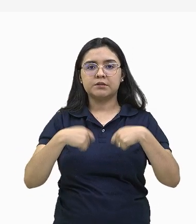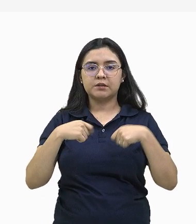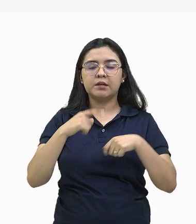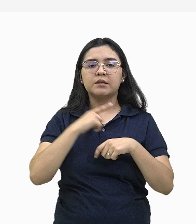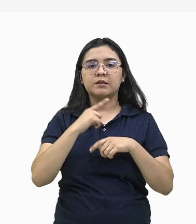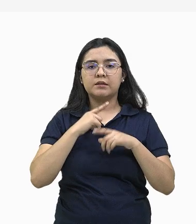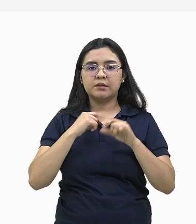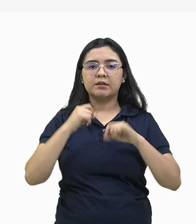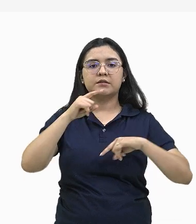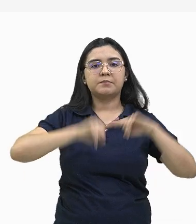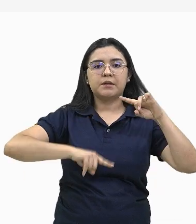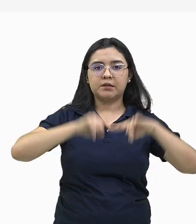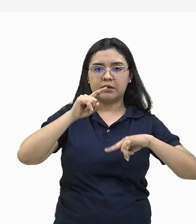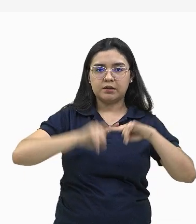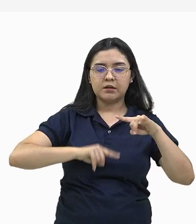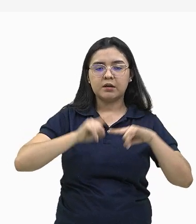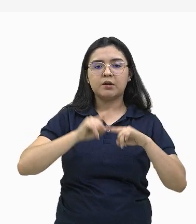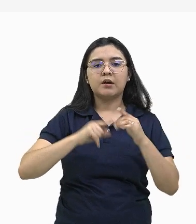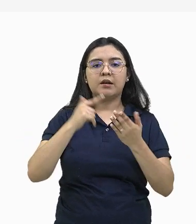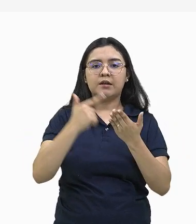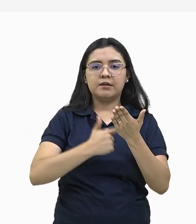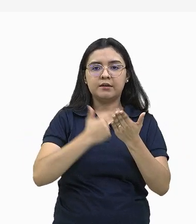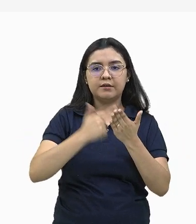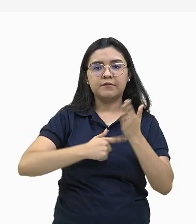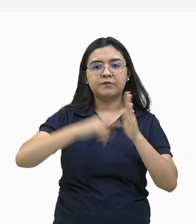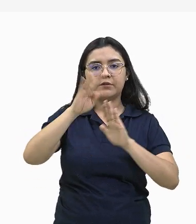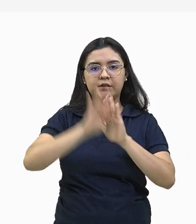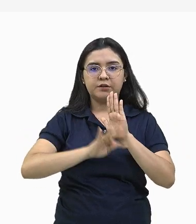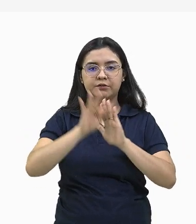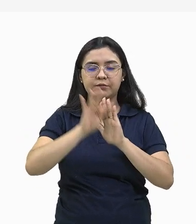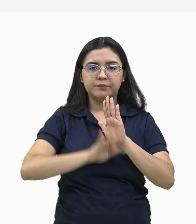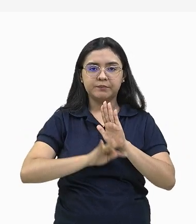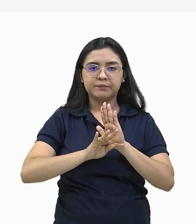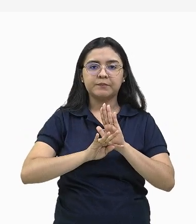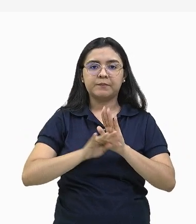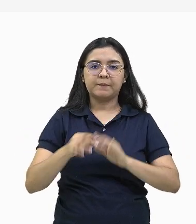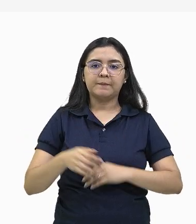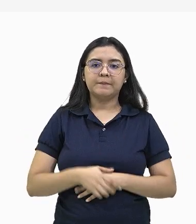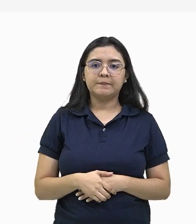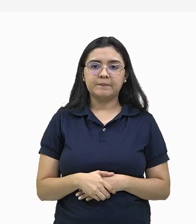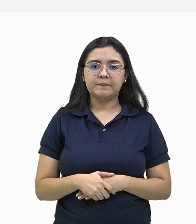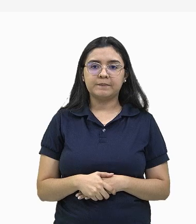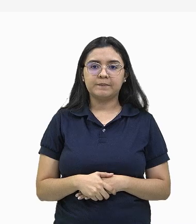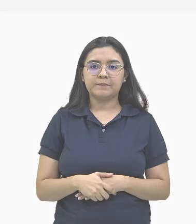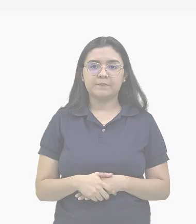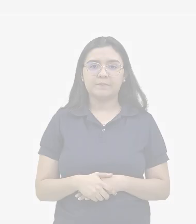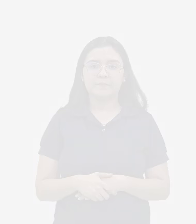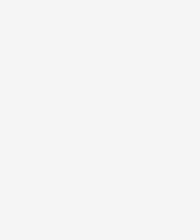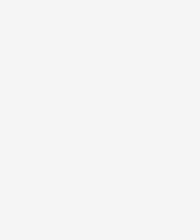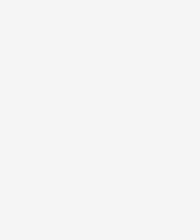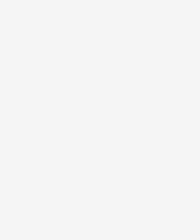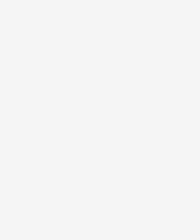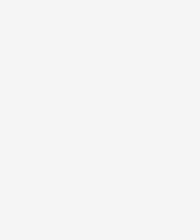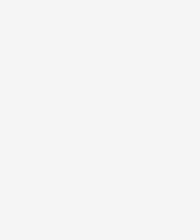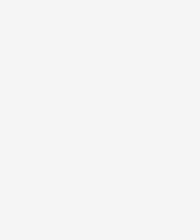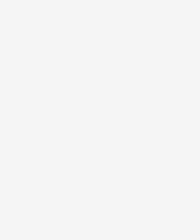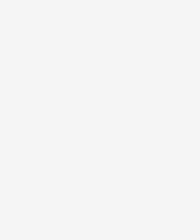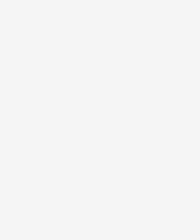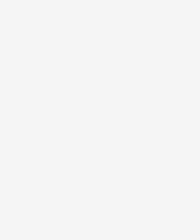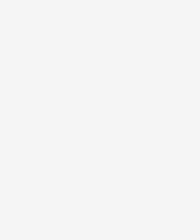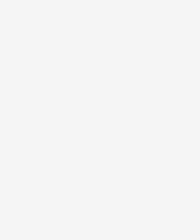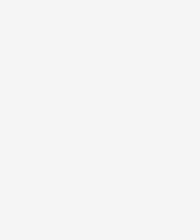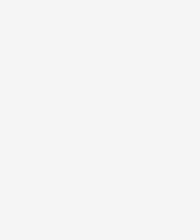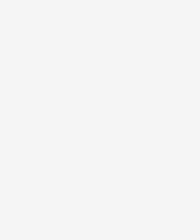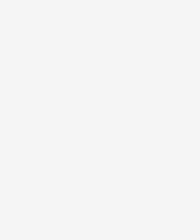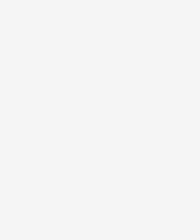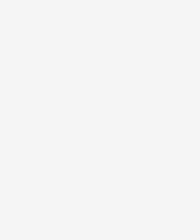acesso a esses livros, a esses textos, né, que são textos já consagrados